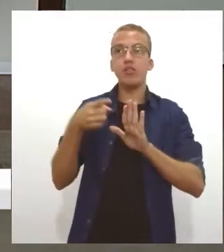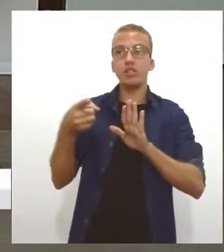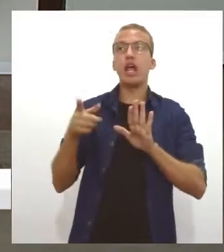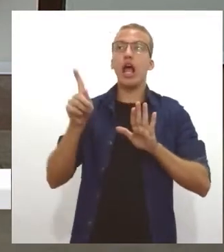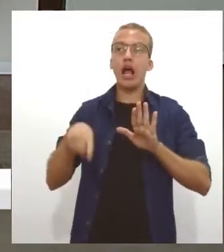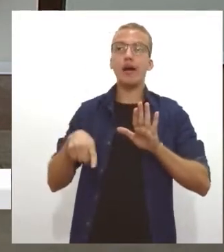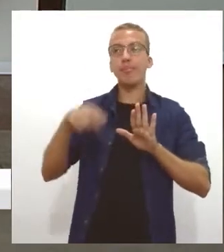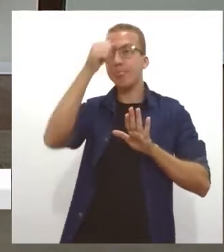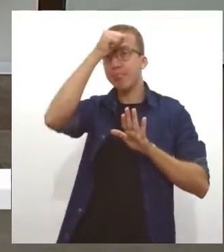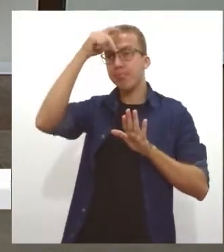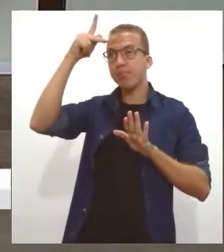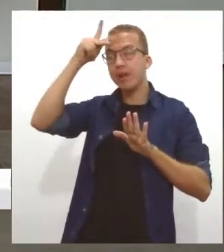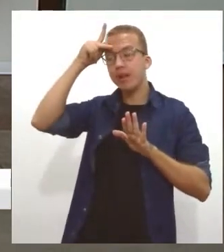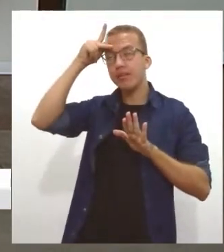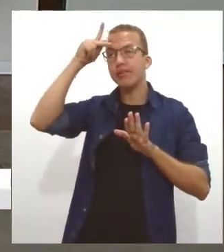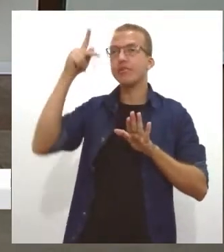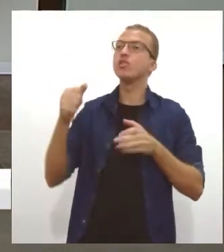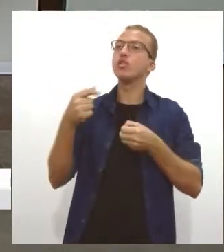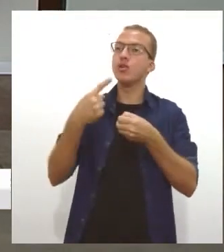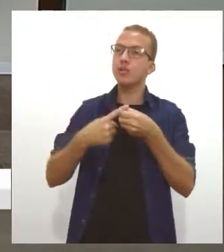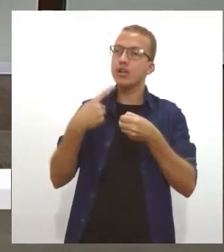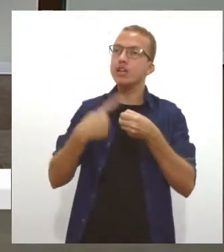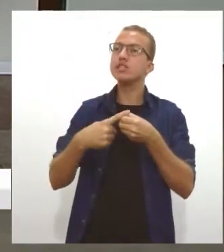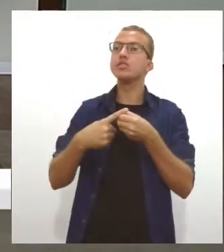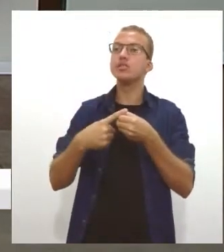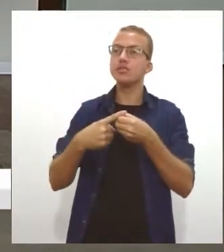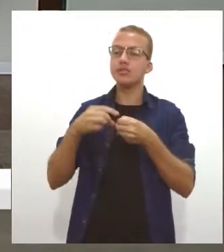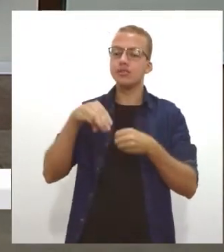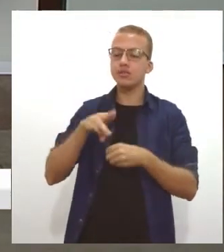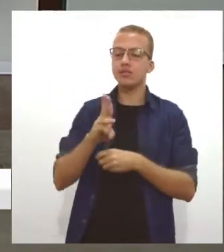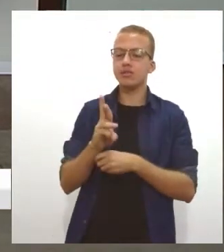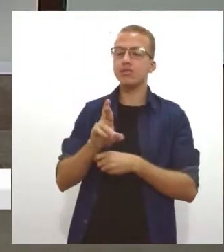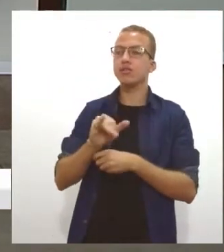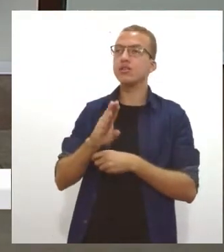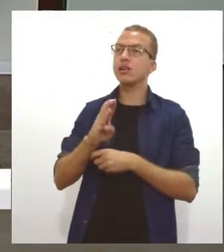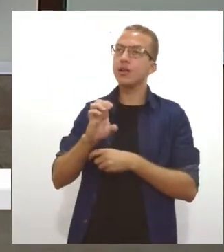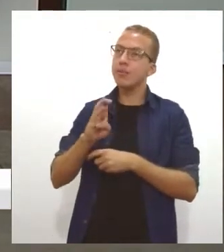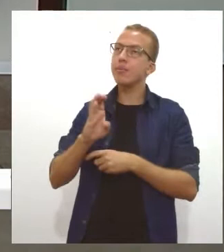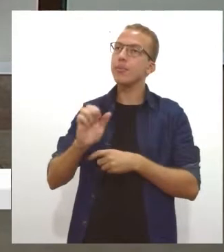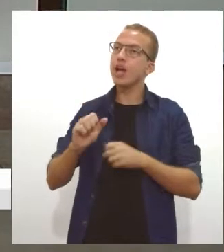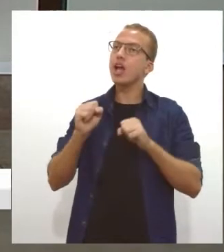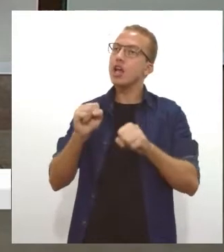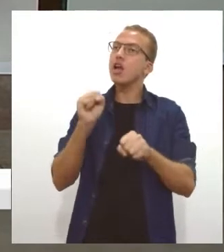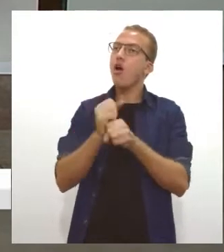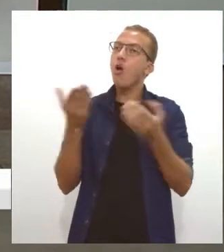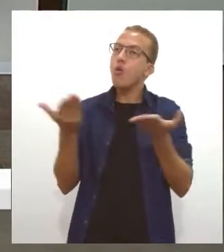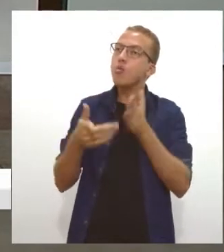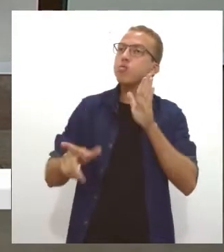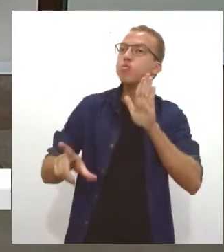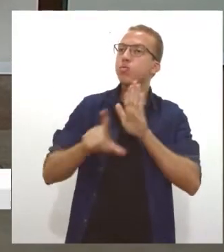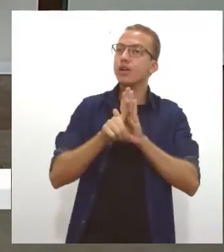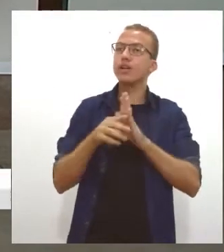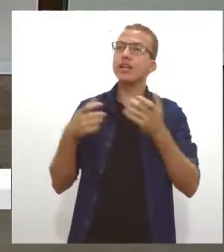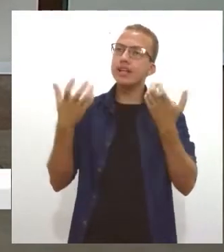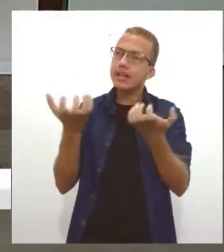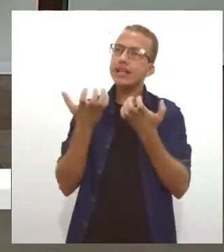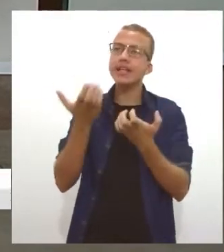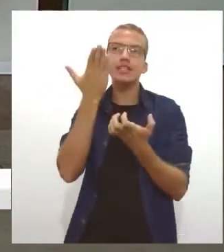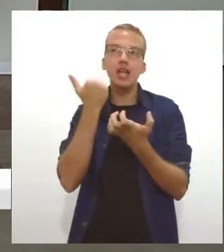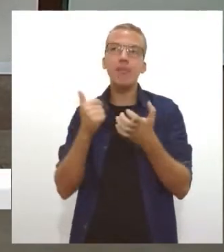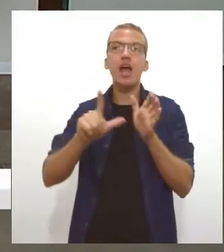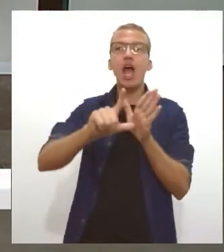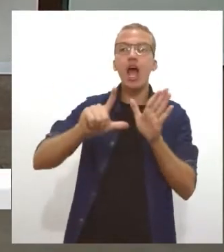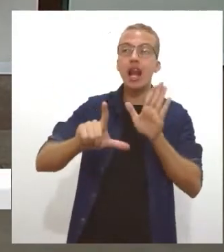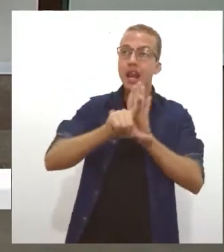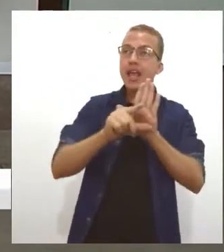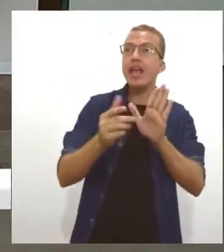do município de Muribeca, encaminhou esse projeto que hoje é lei. Eu queria saber o passo anterior, antes de se tornar lei, como é que se